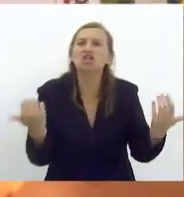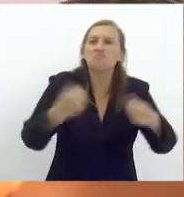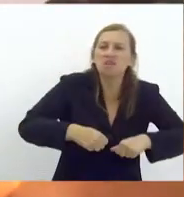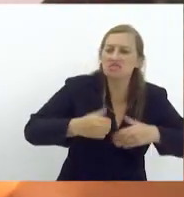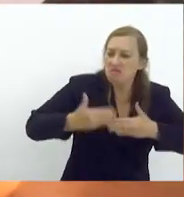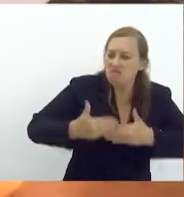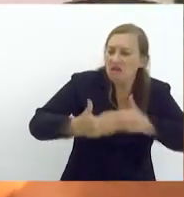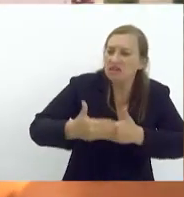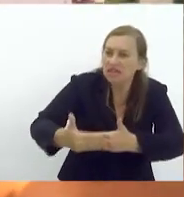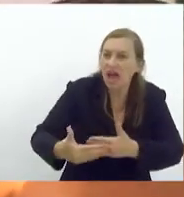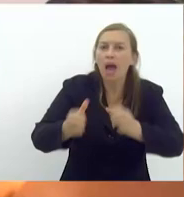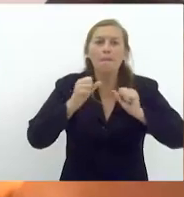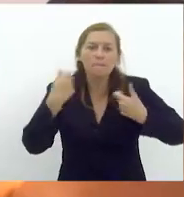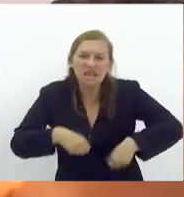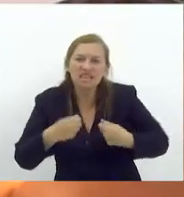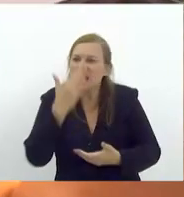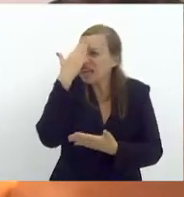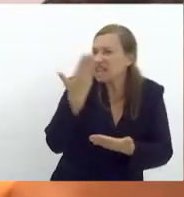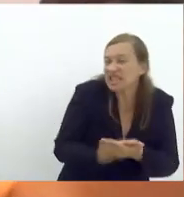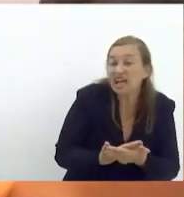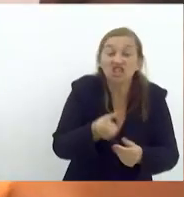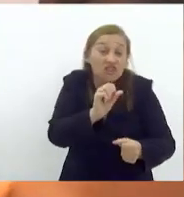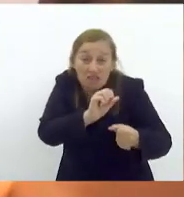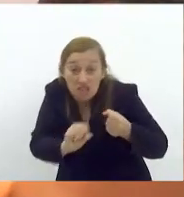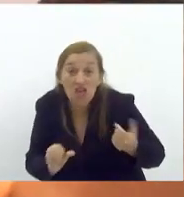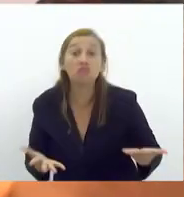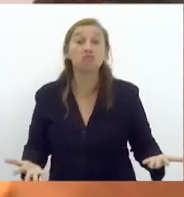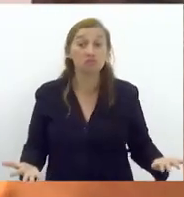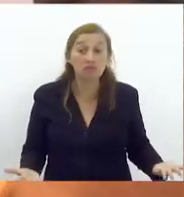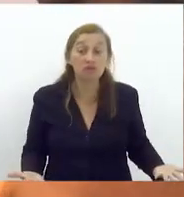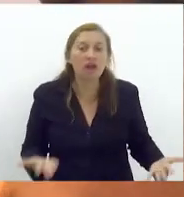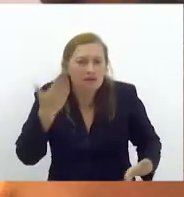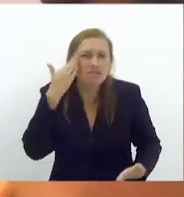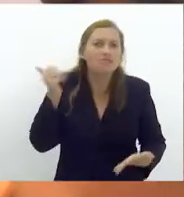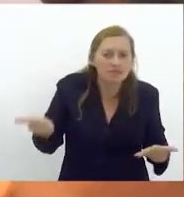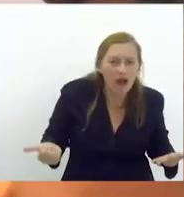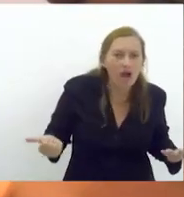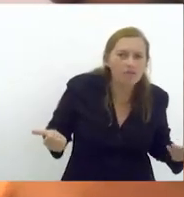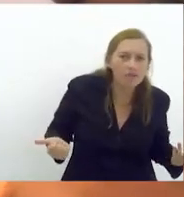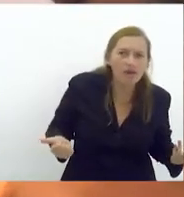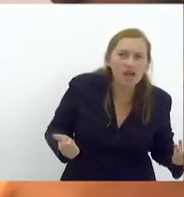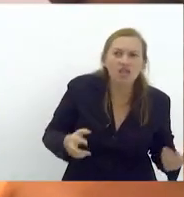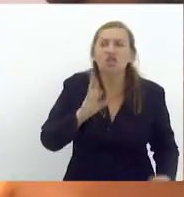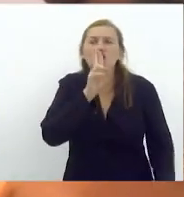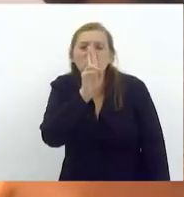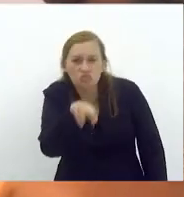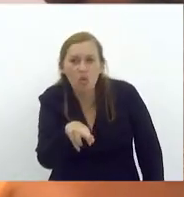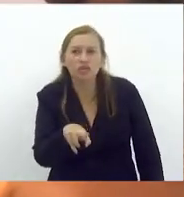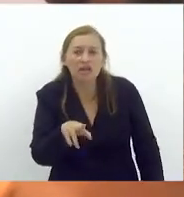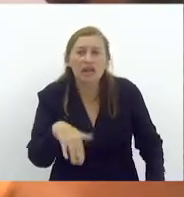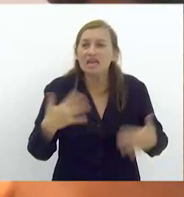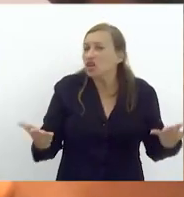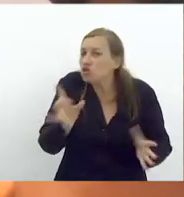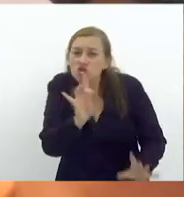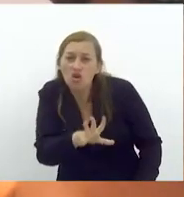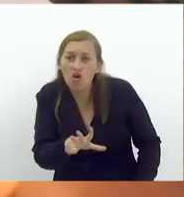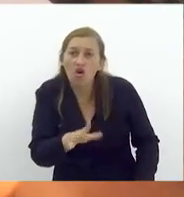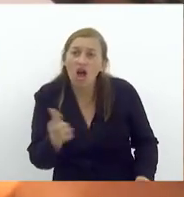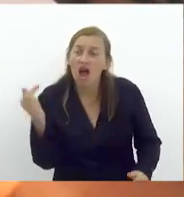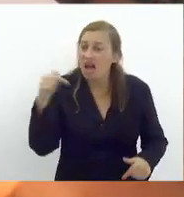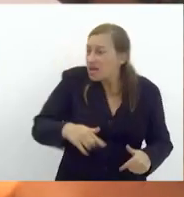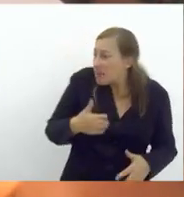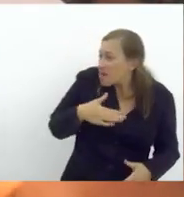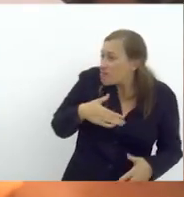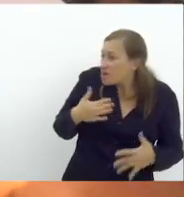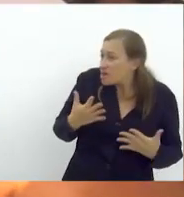avançar e a gente precisa acreditar que a gente tá fazendo sabe que a gente responde então é só isso isso aqui é para mim